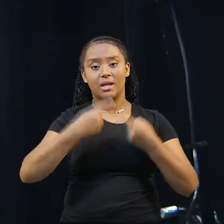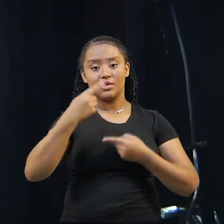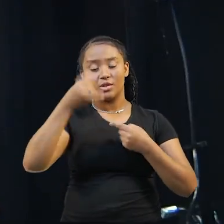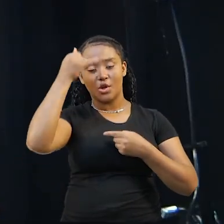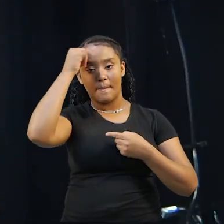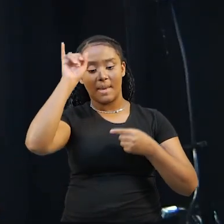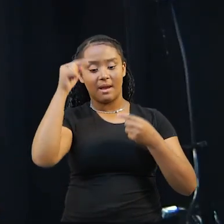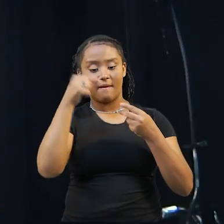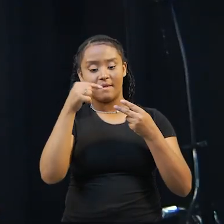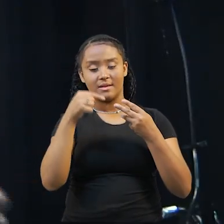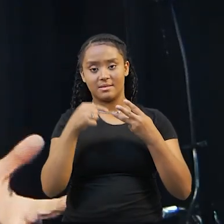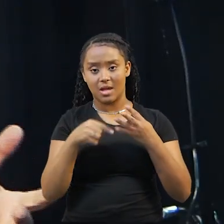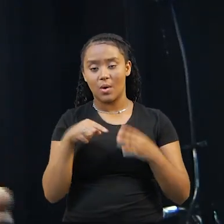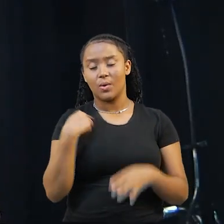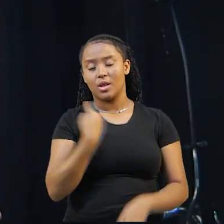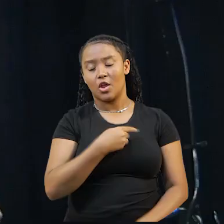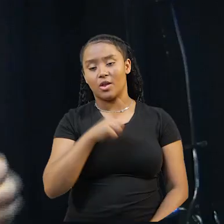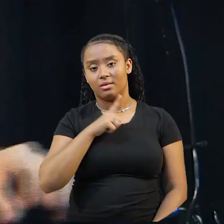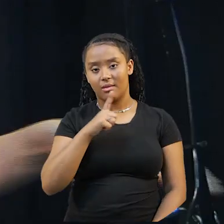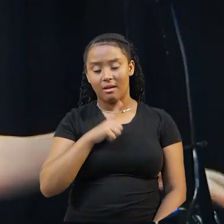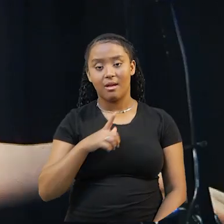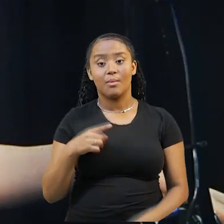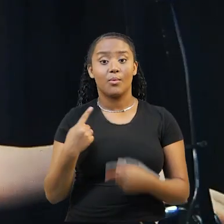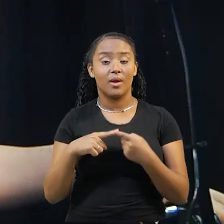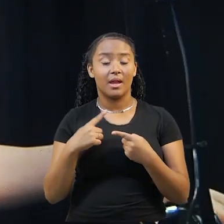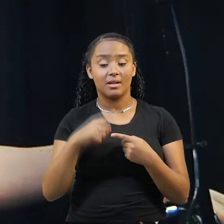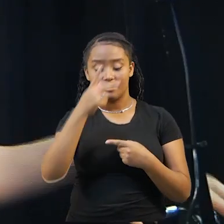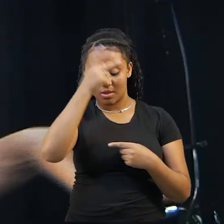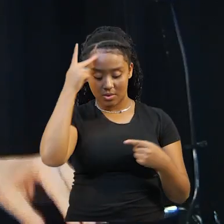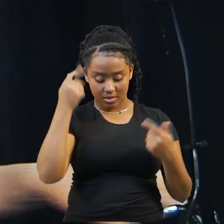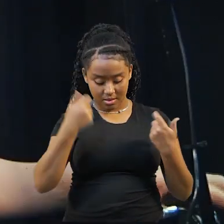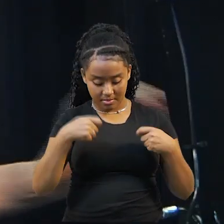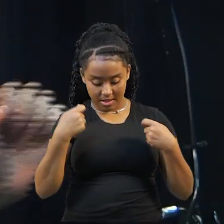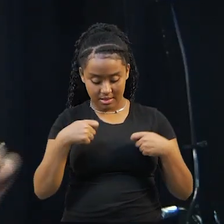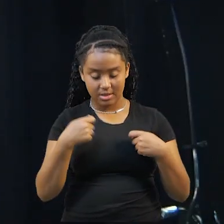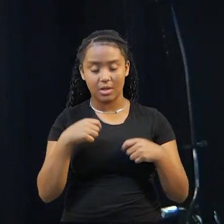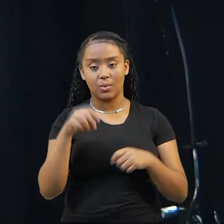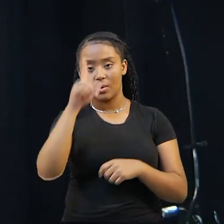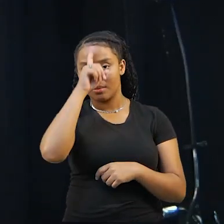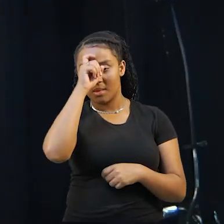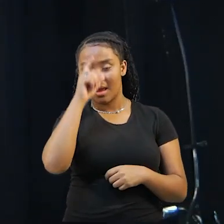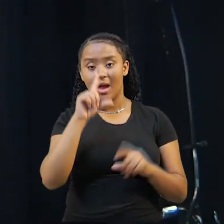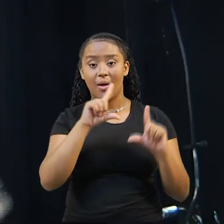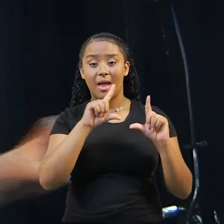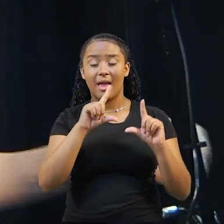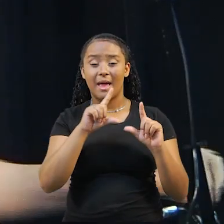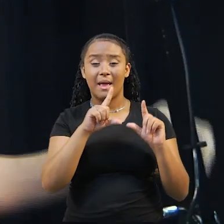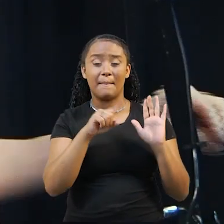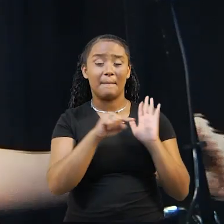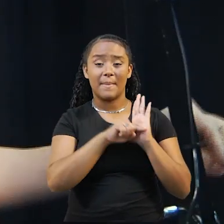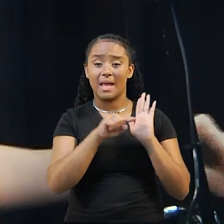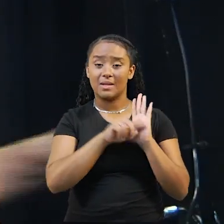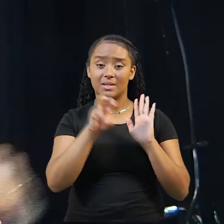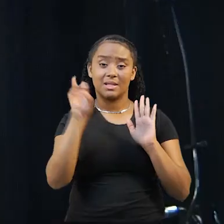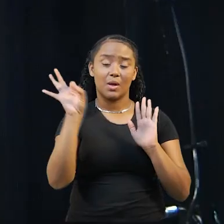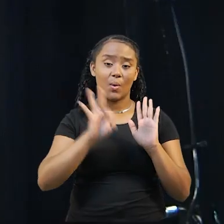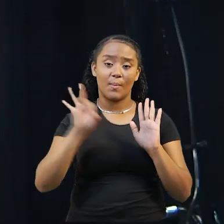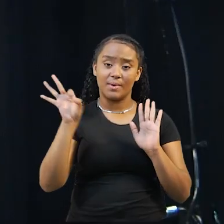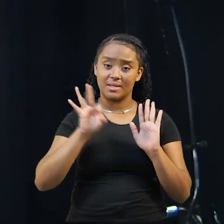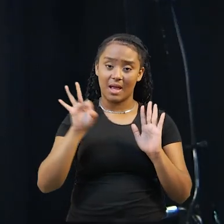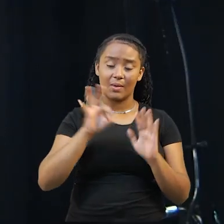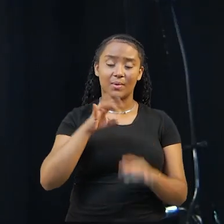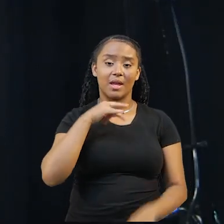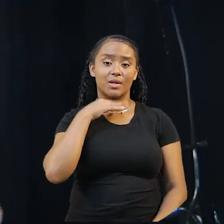prevenção que a gente tem, que são elas... Quem precisa do hospital... é menos de 5%, né, das doenças que demandam